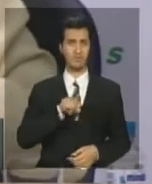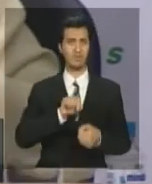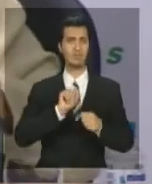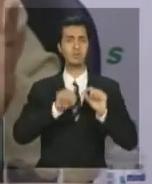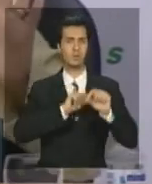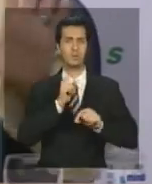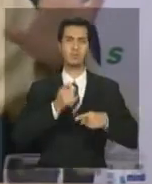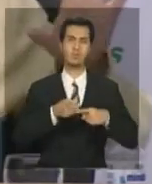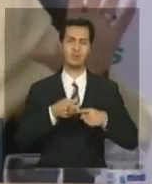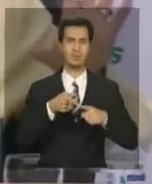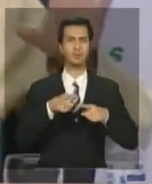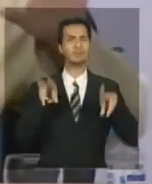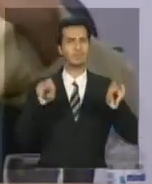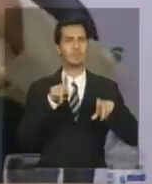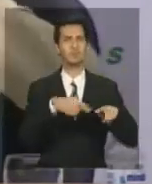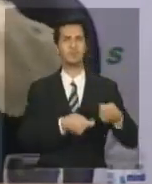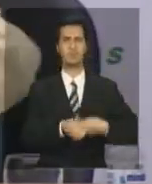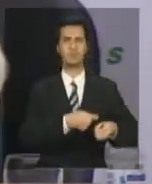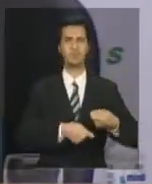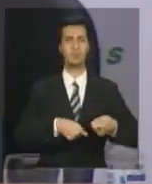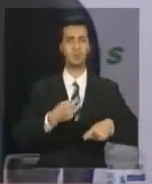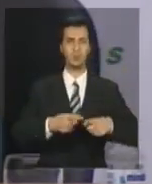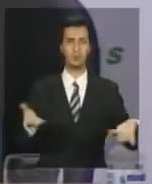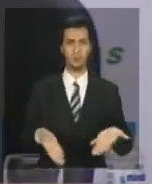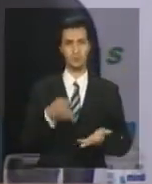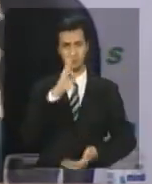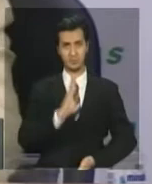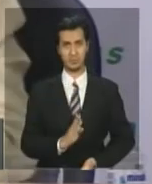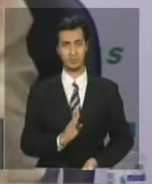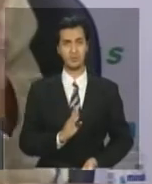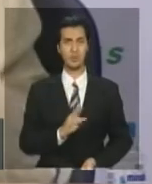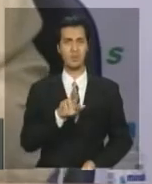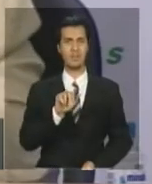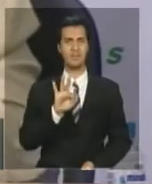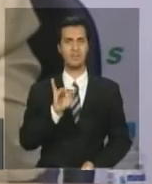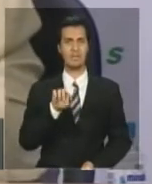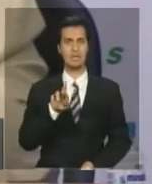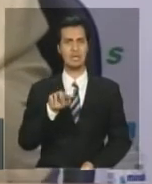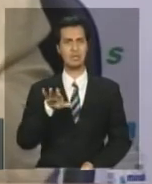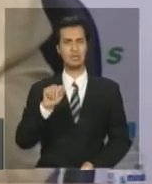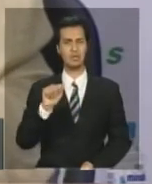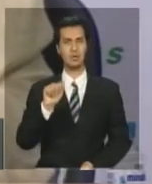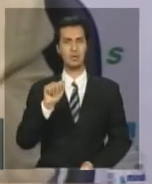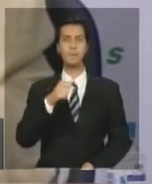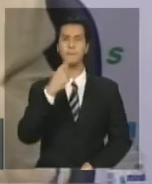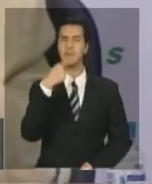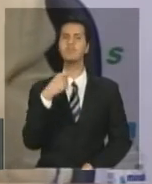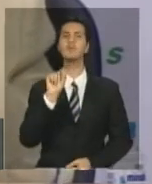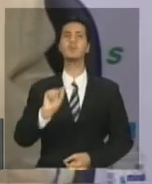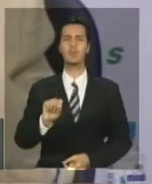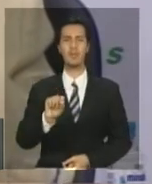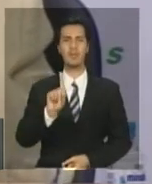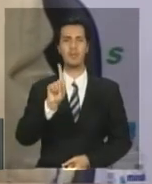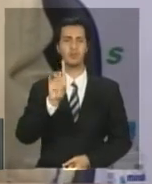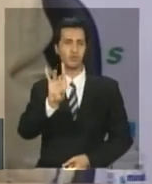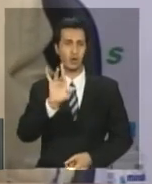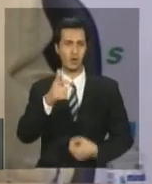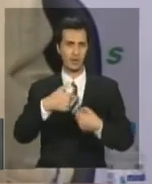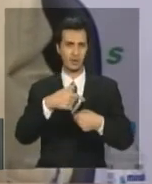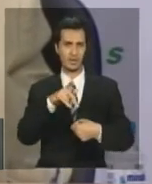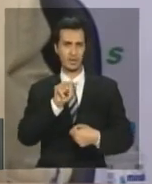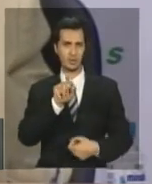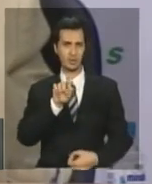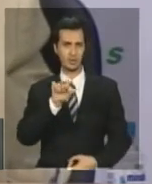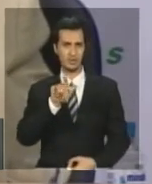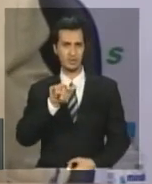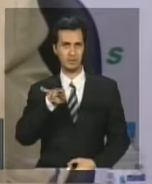Hoje, as nossas refinarias, o perfil dela não é mais para gasolina, não é isso? E a nossa motivação hoje